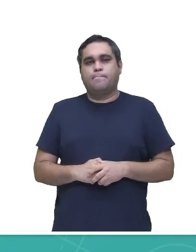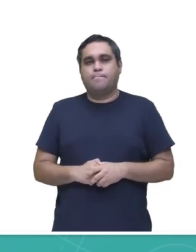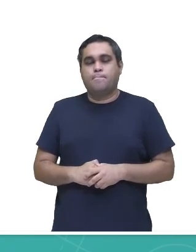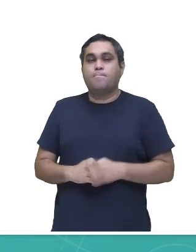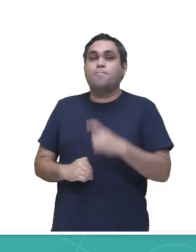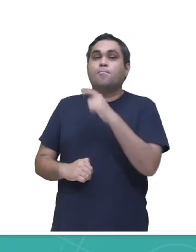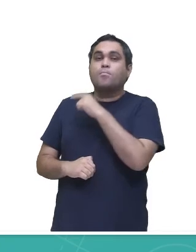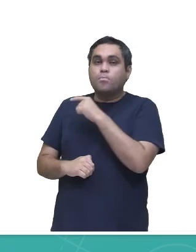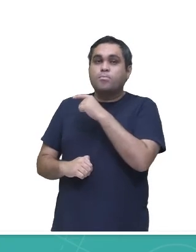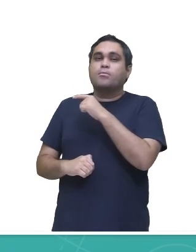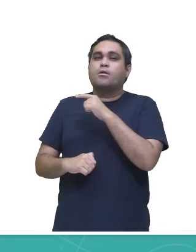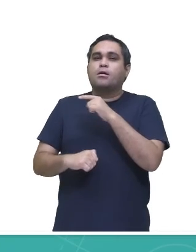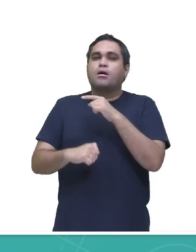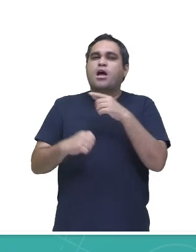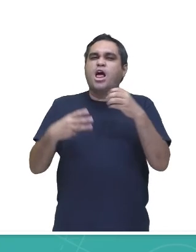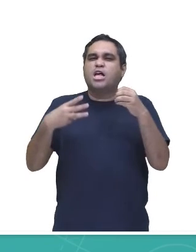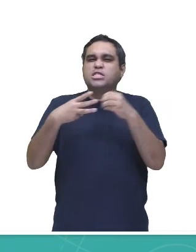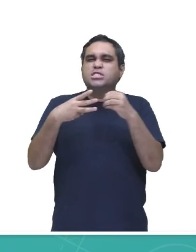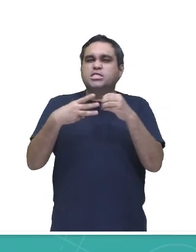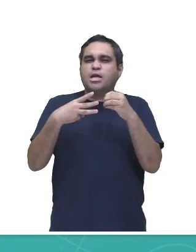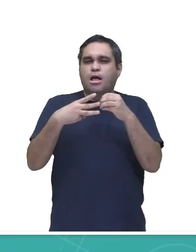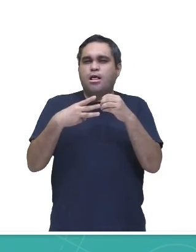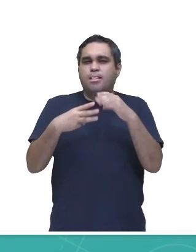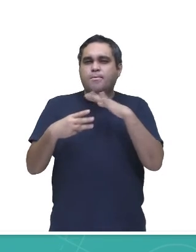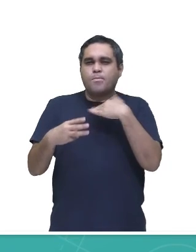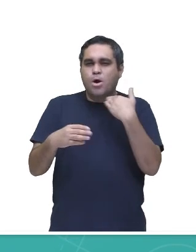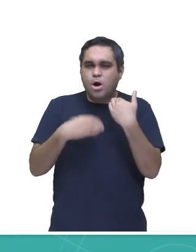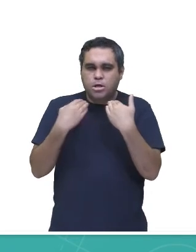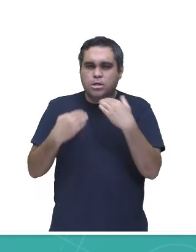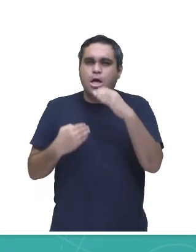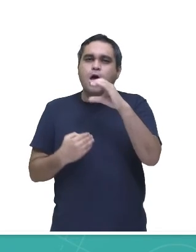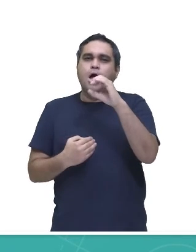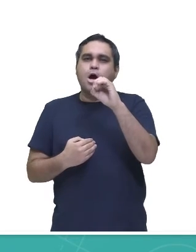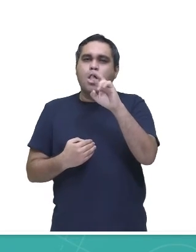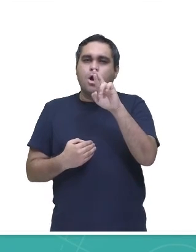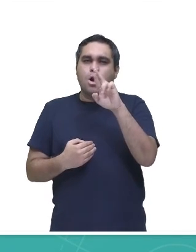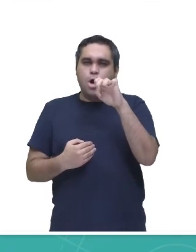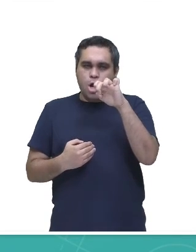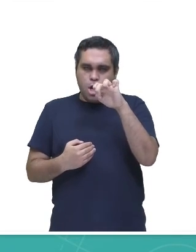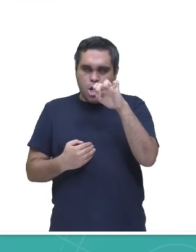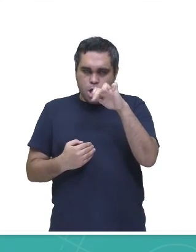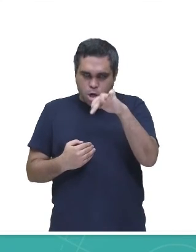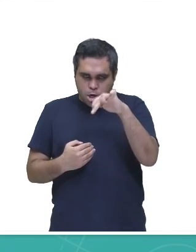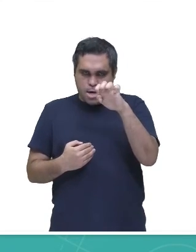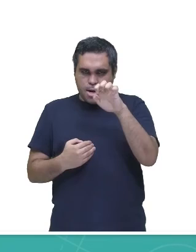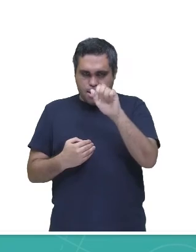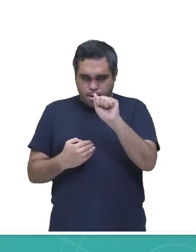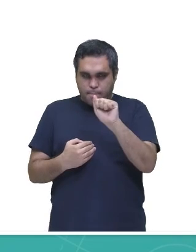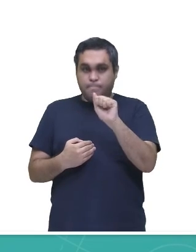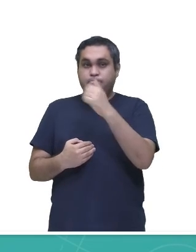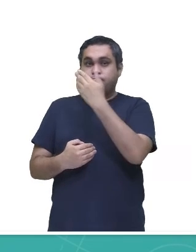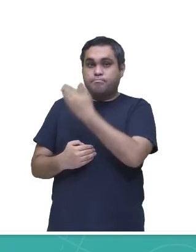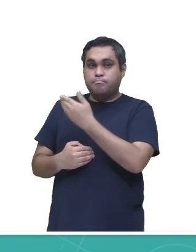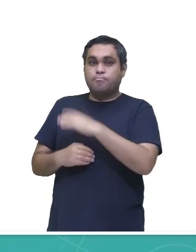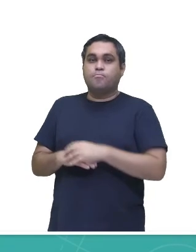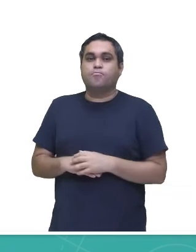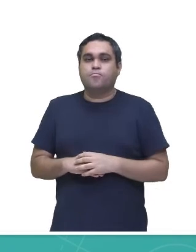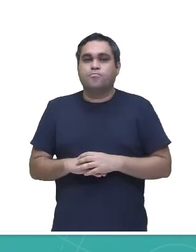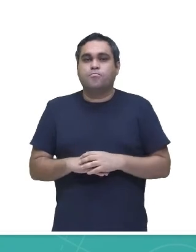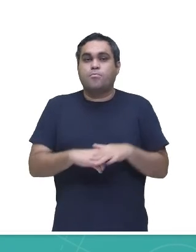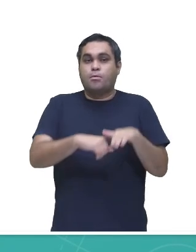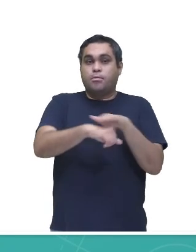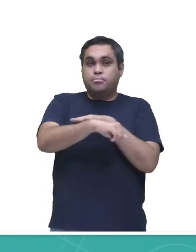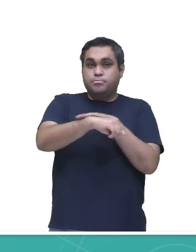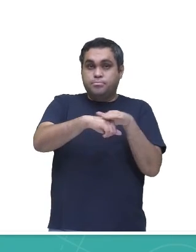células mortas, né? Aquela camada córnea, mais uma outra camadinha que você tem, a epiderme, tá? Essa parte